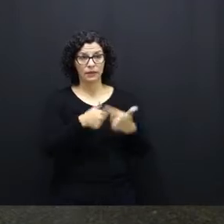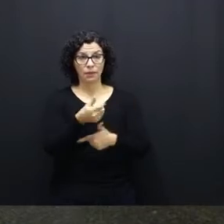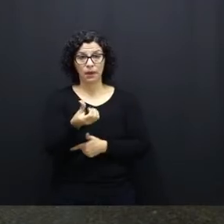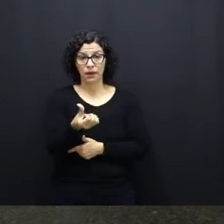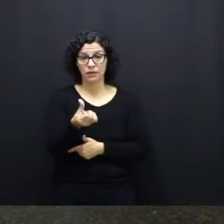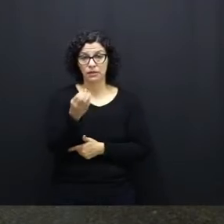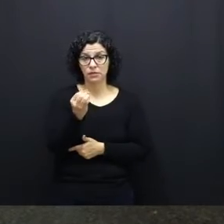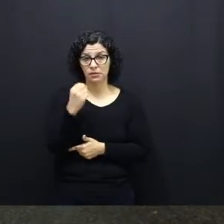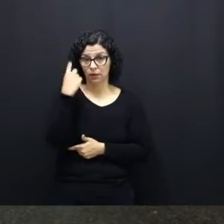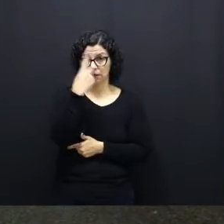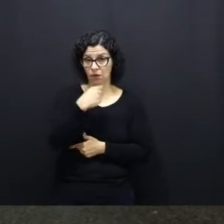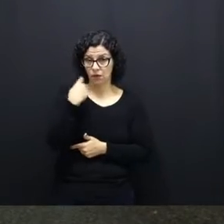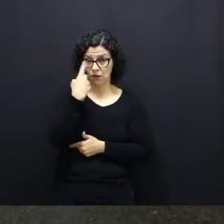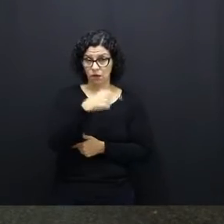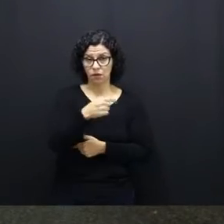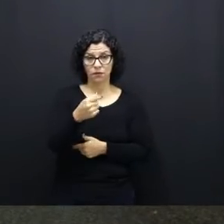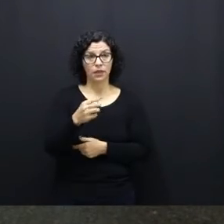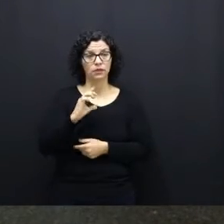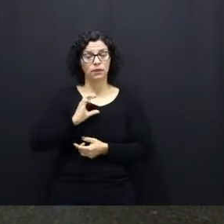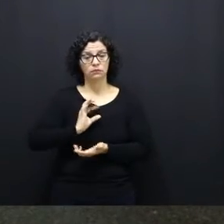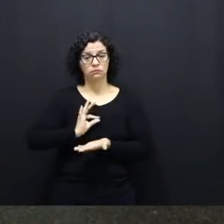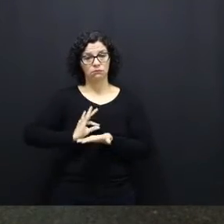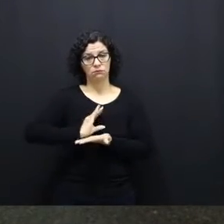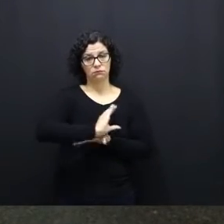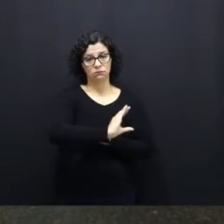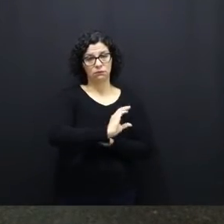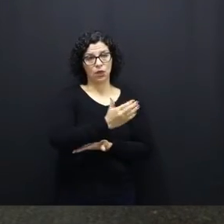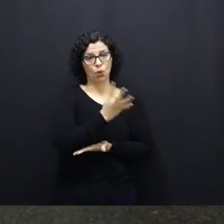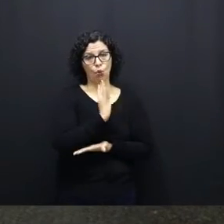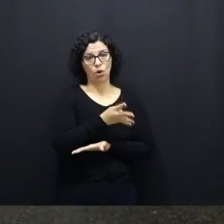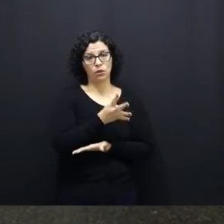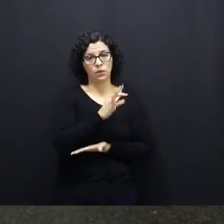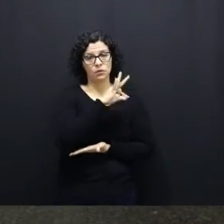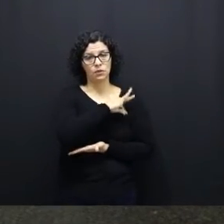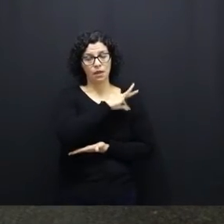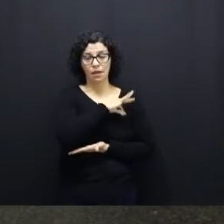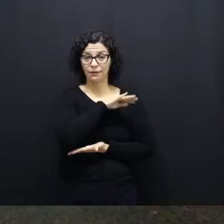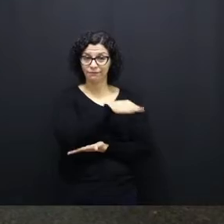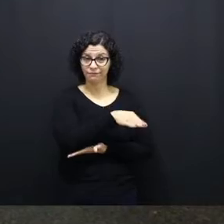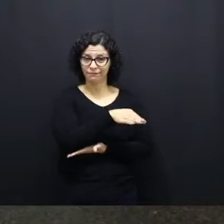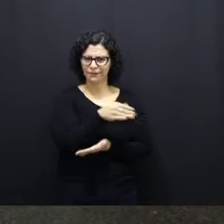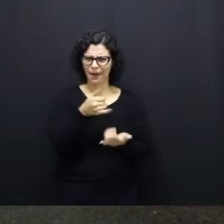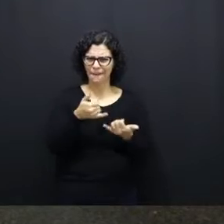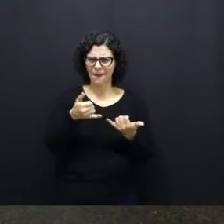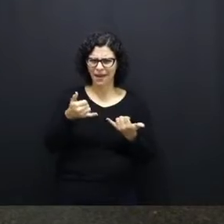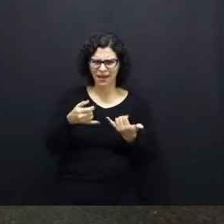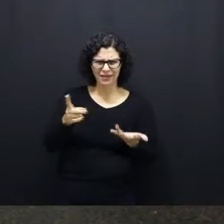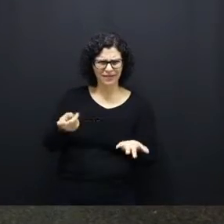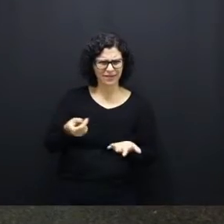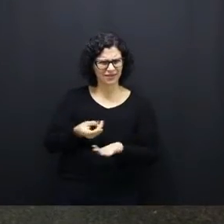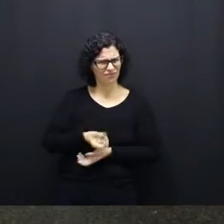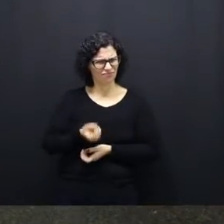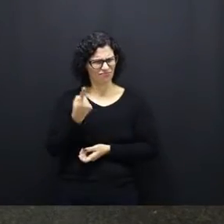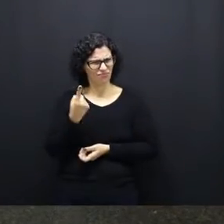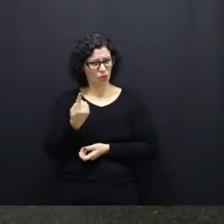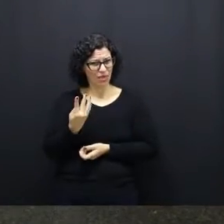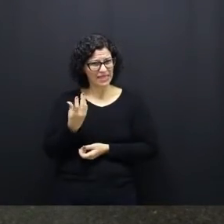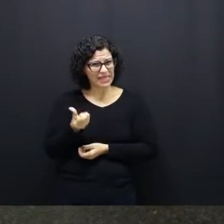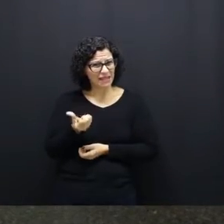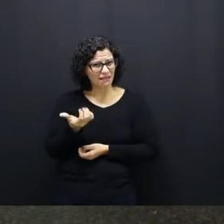60 horas para receber r$ 4000 então parece ser injusto mas é a regra é assim